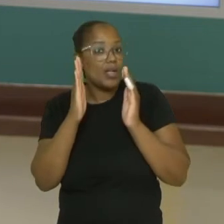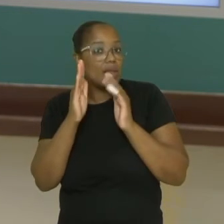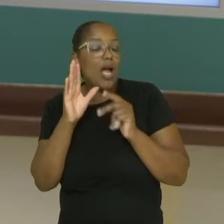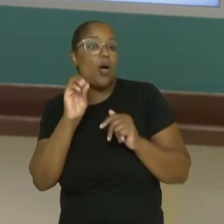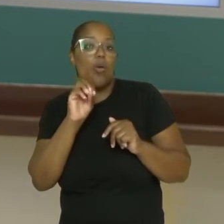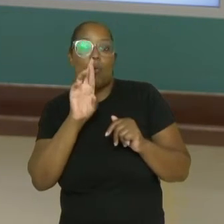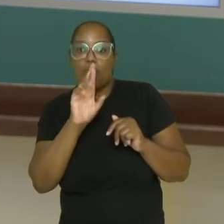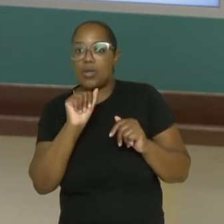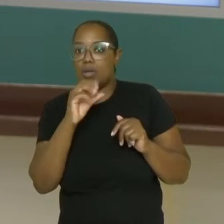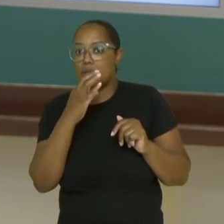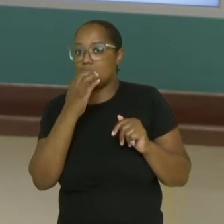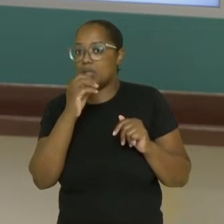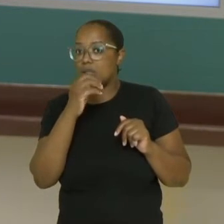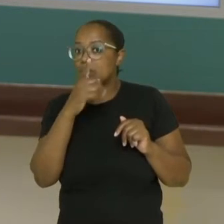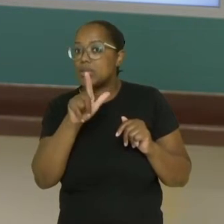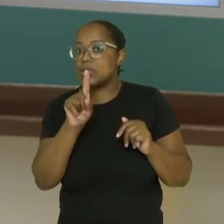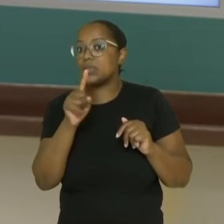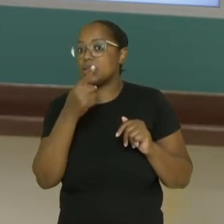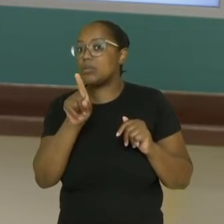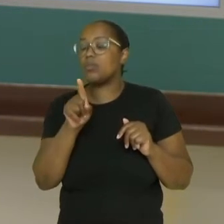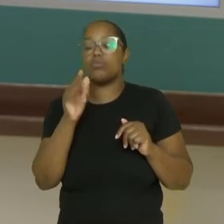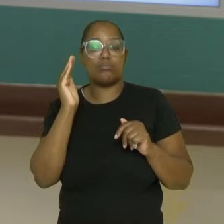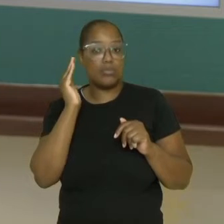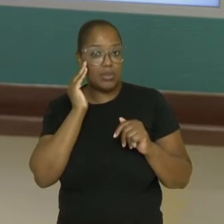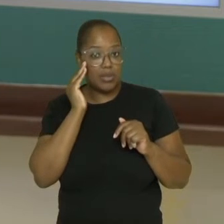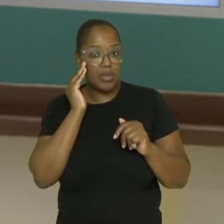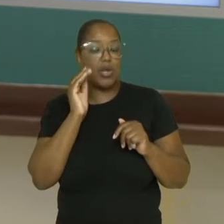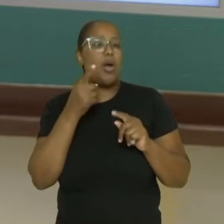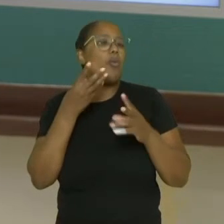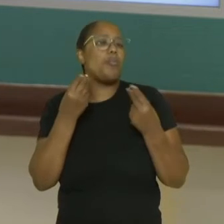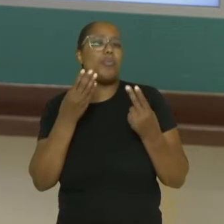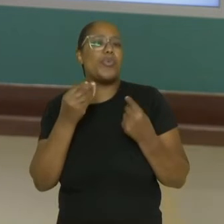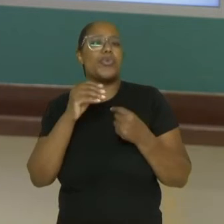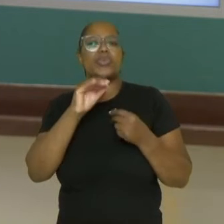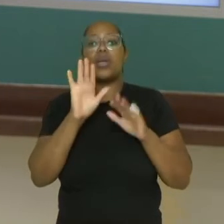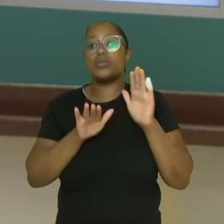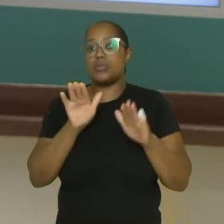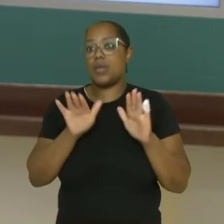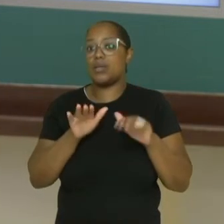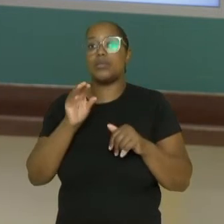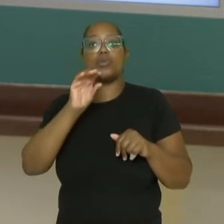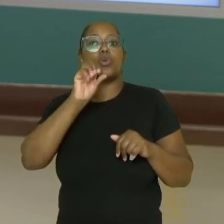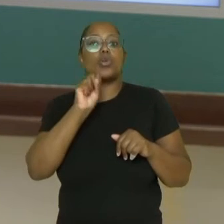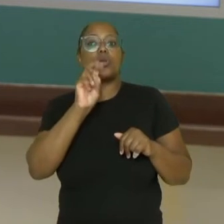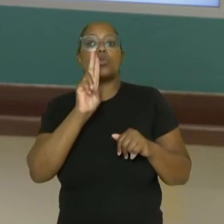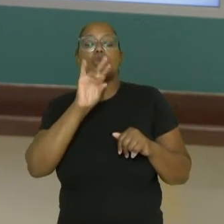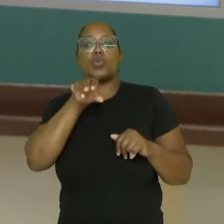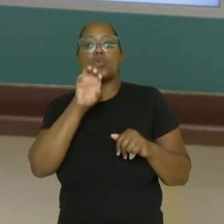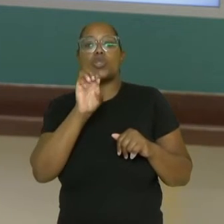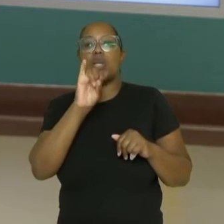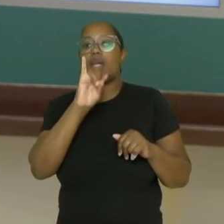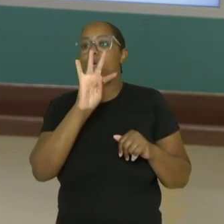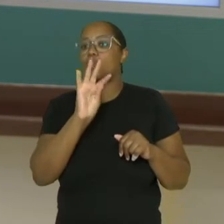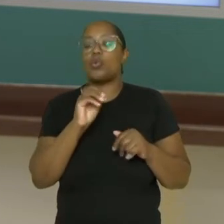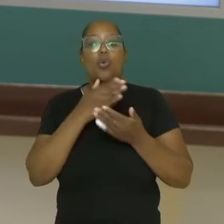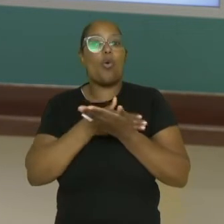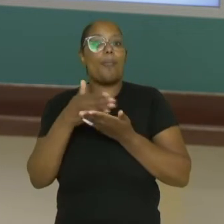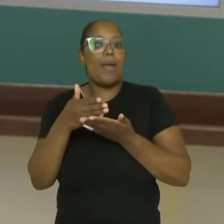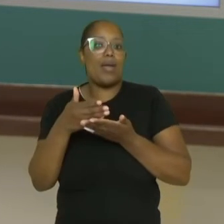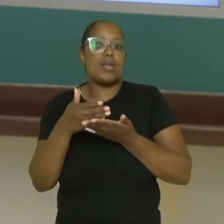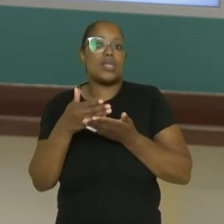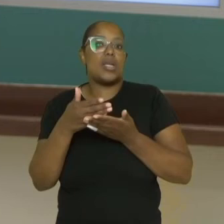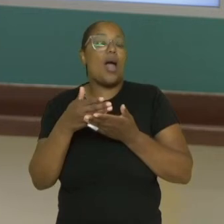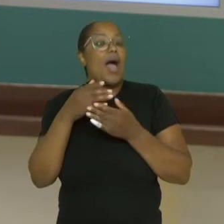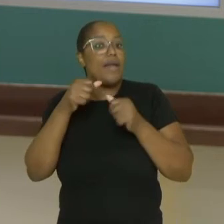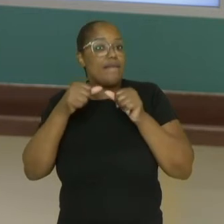Então, entenderam? Muitas vezes o sujeito vem no início da oração, então fica fácil de